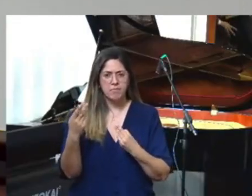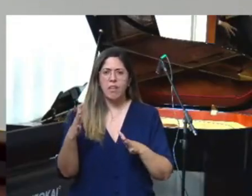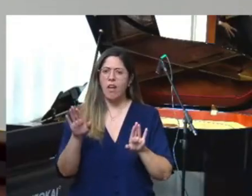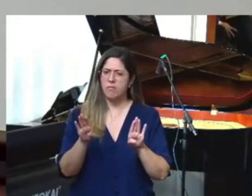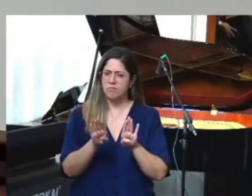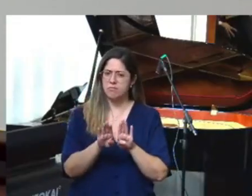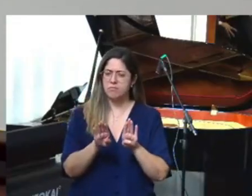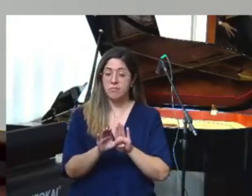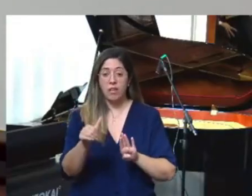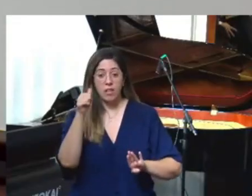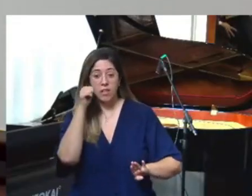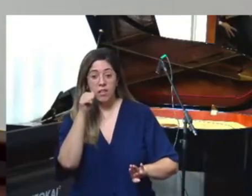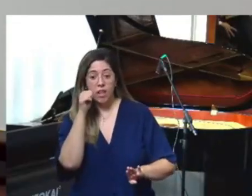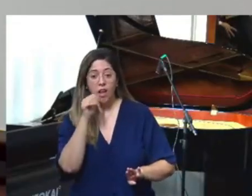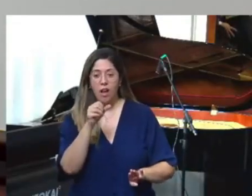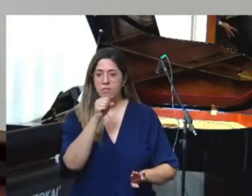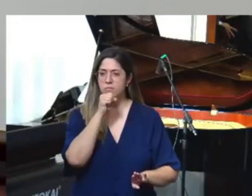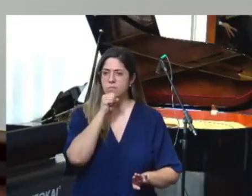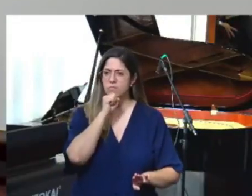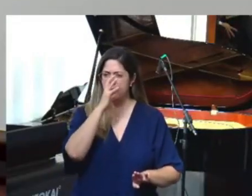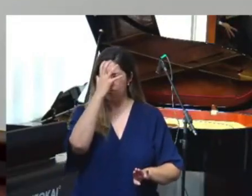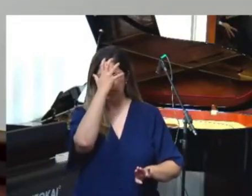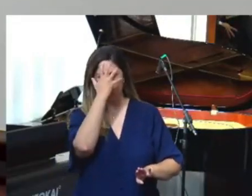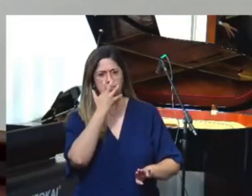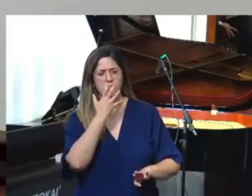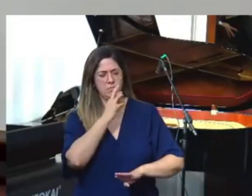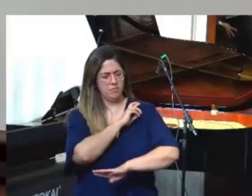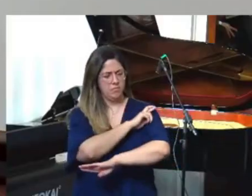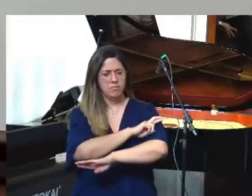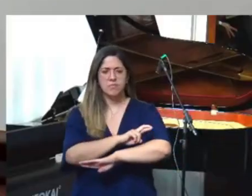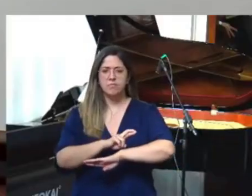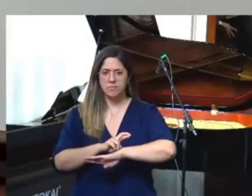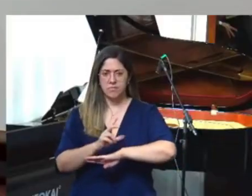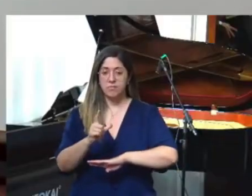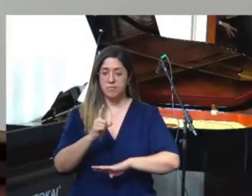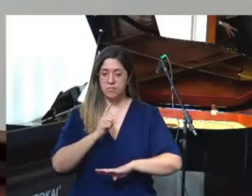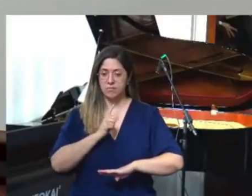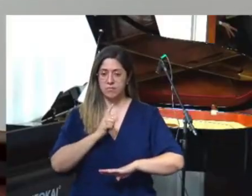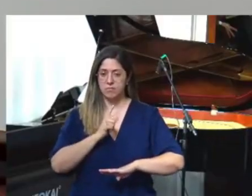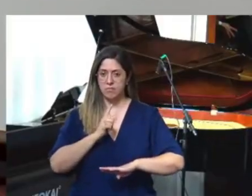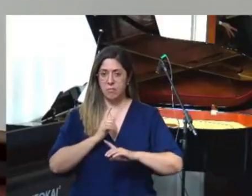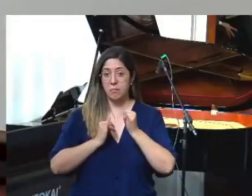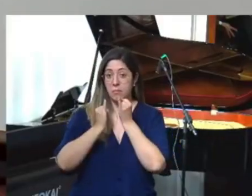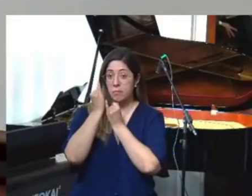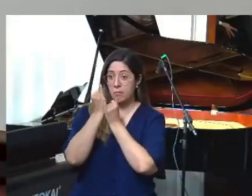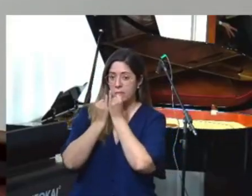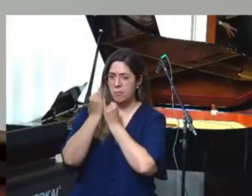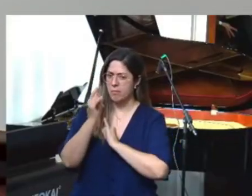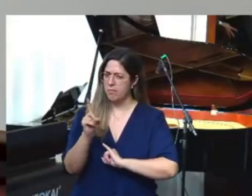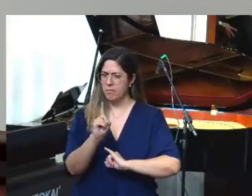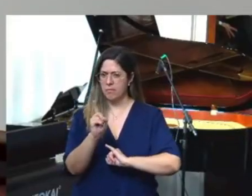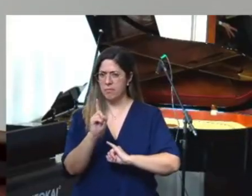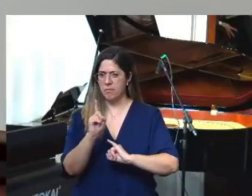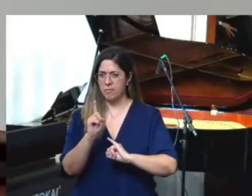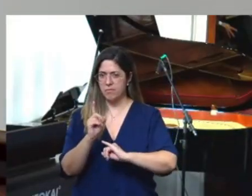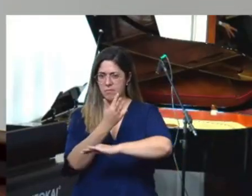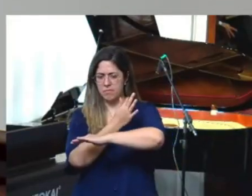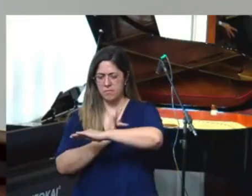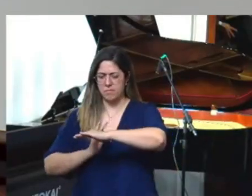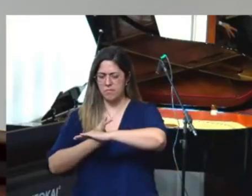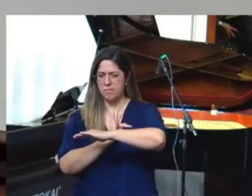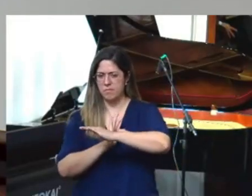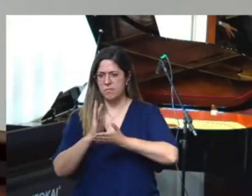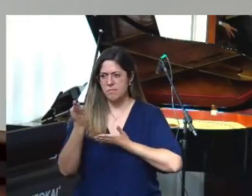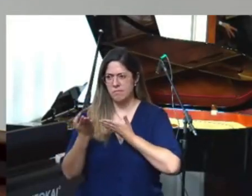às mulheres idosas, que tenham conduta reverente. Não sejam caluniadoras, nem escravas,